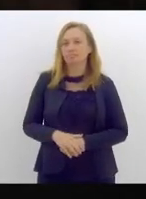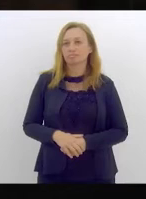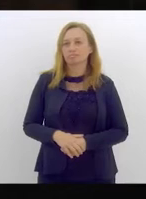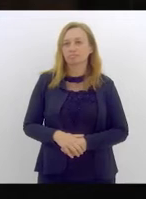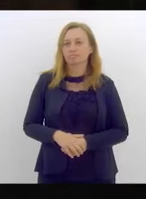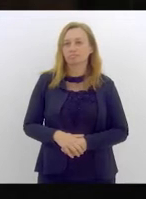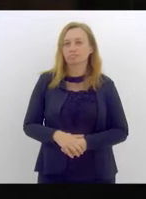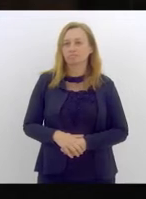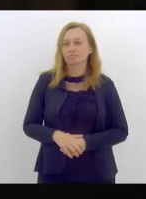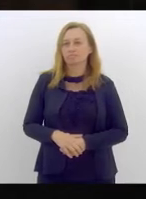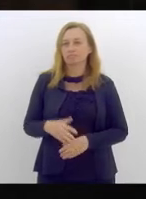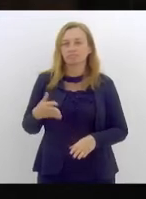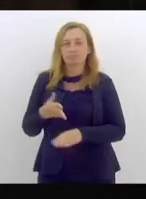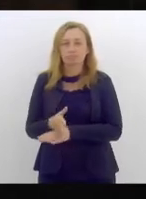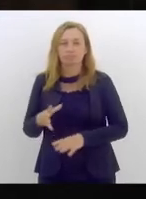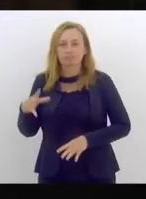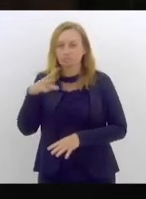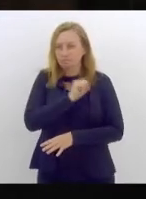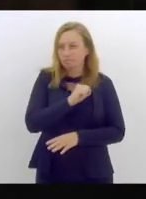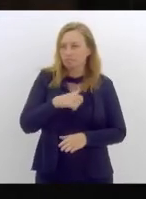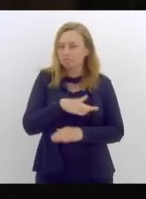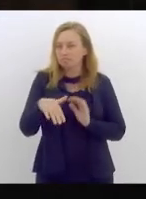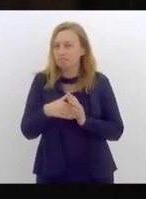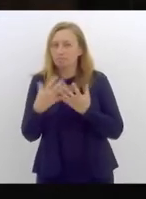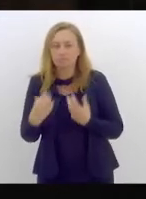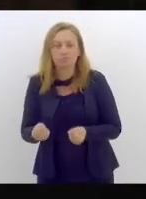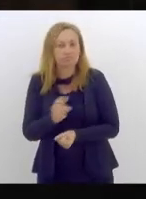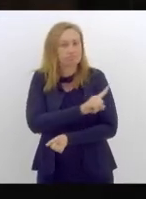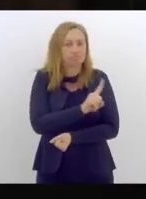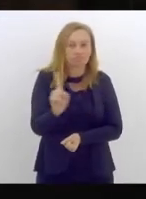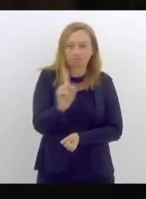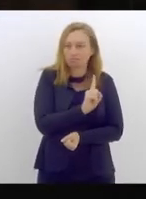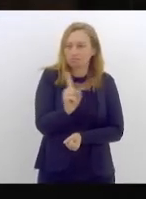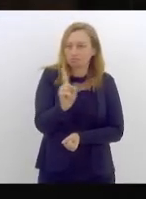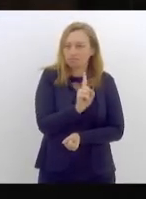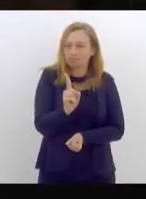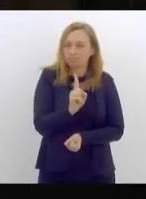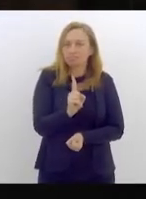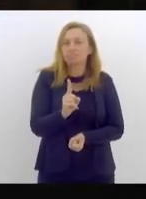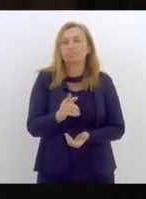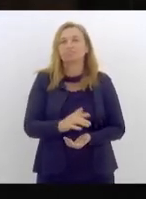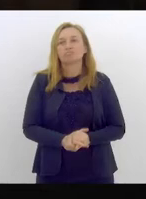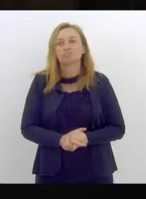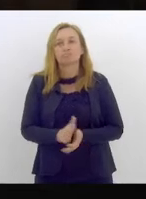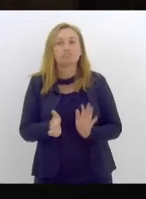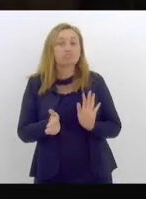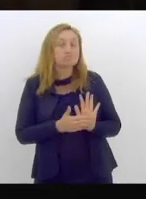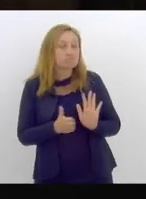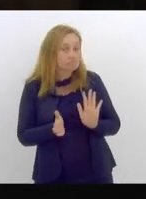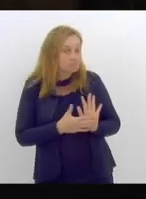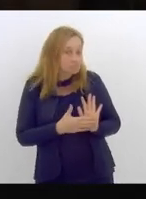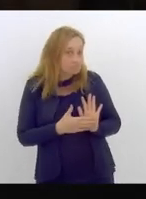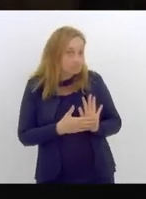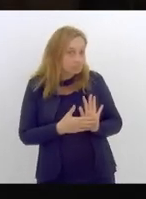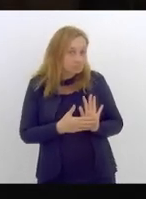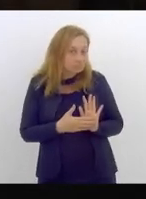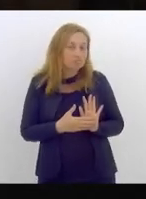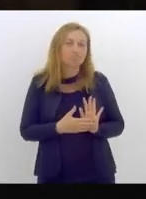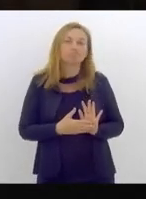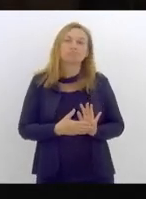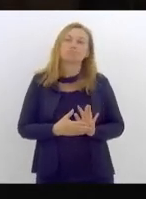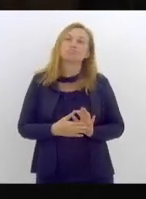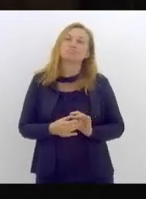caída do céu e todo mundo aceitou nada disso quando a proposta essa